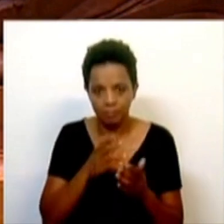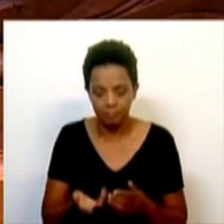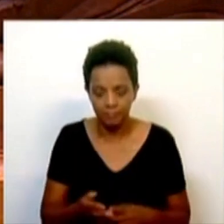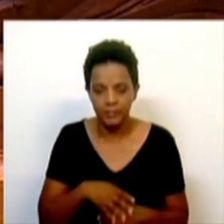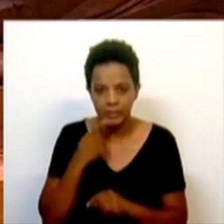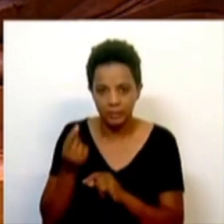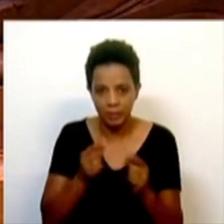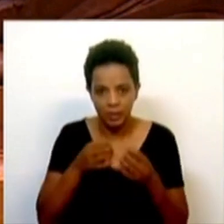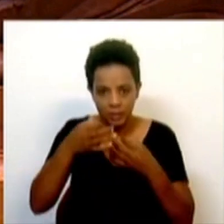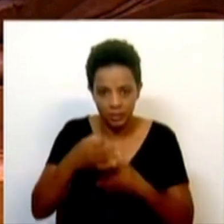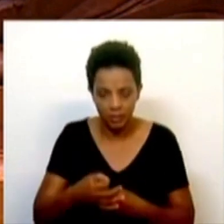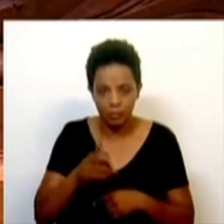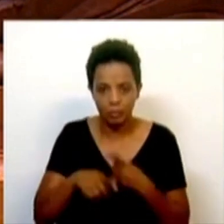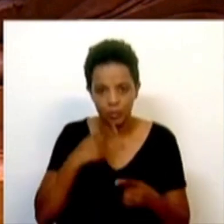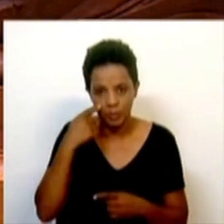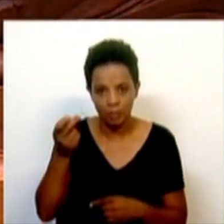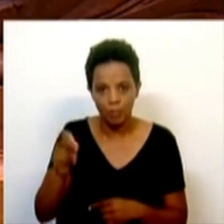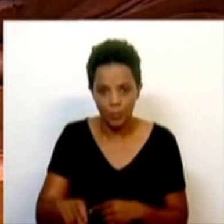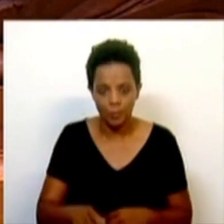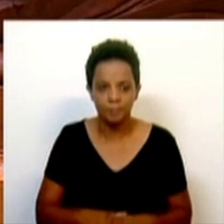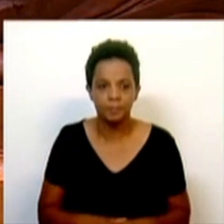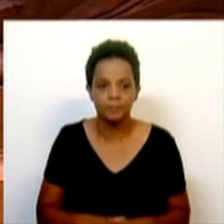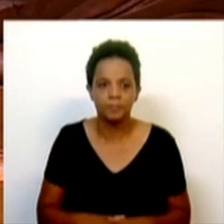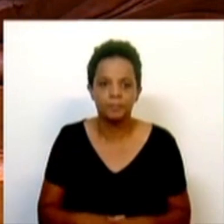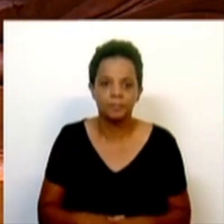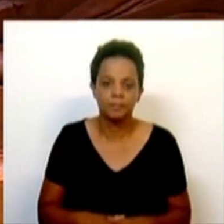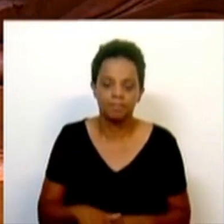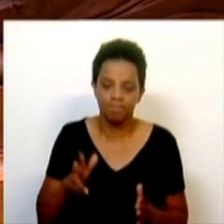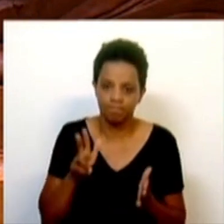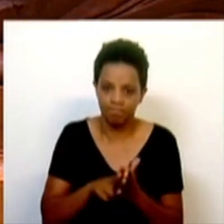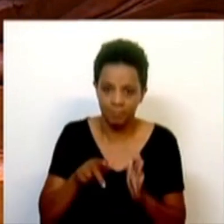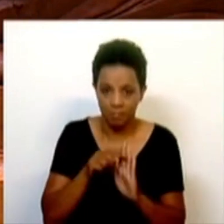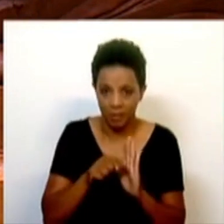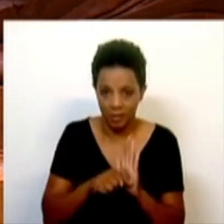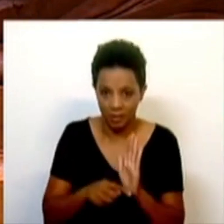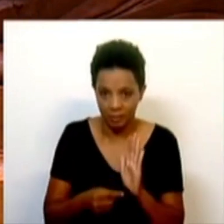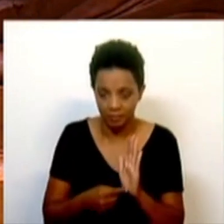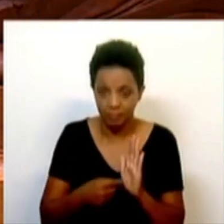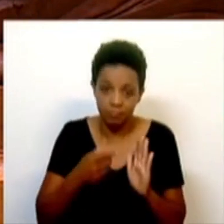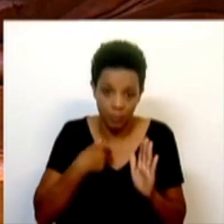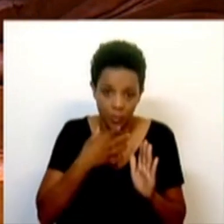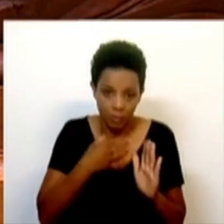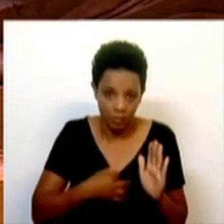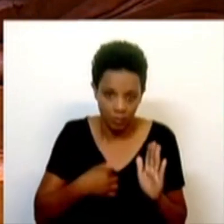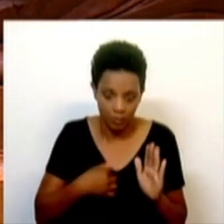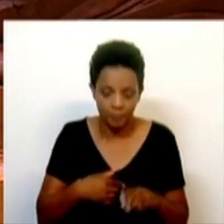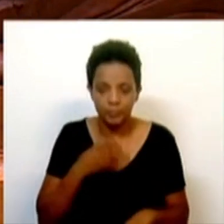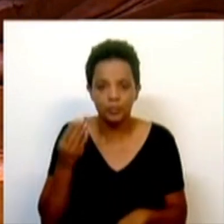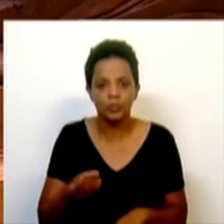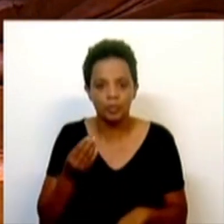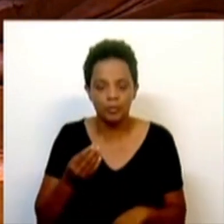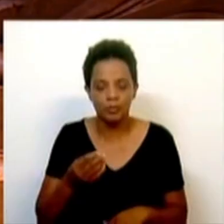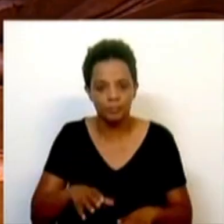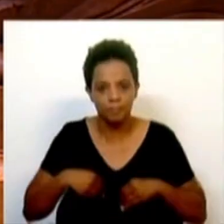de até 8 anos com tudo nem todos os crimes recebem Anistia como homicídio e violência doméstica